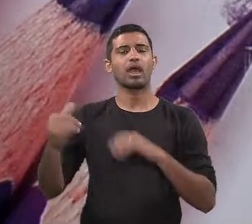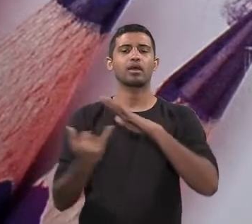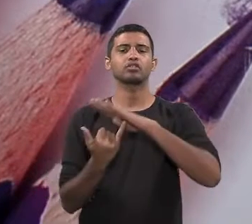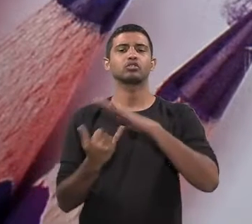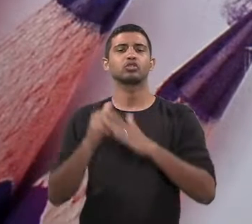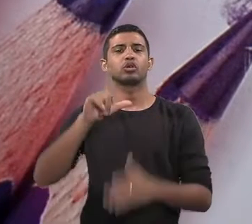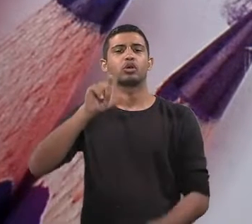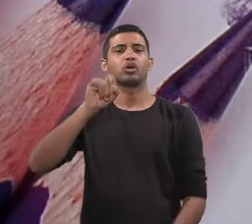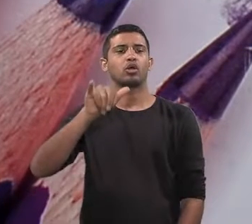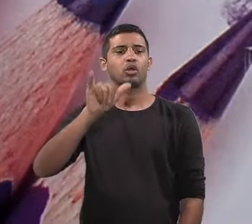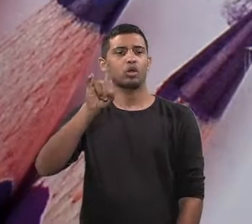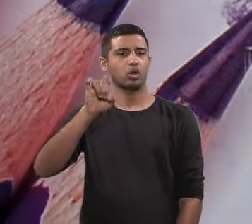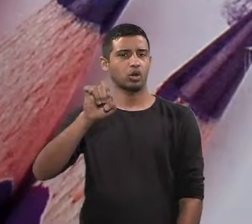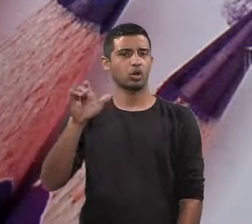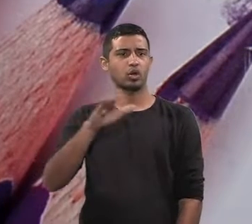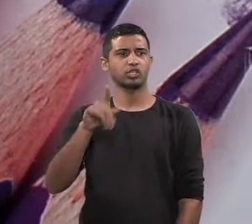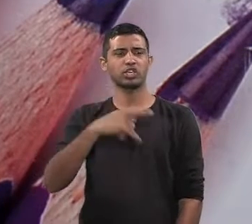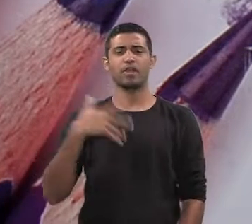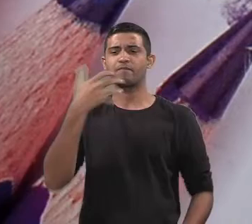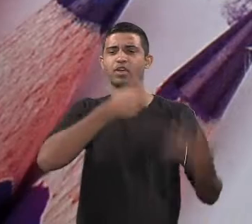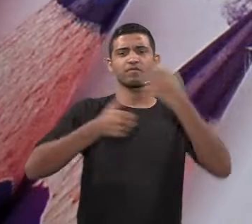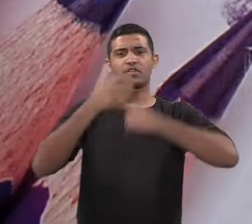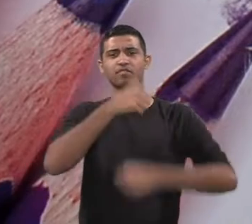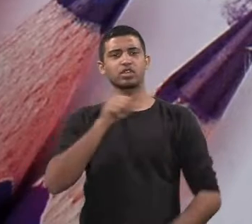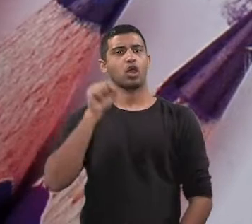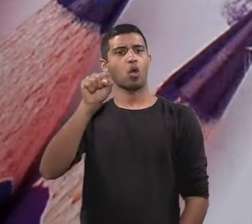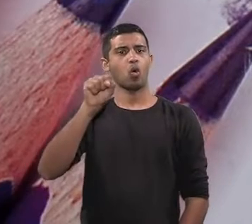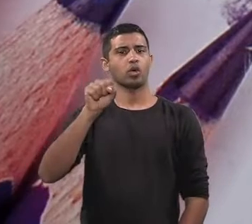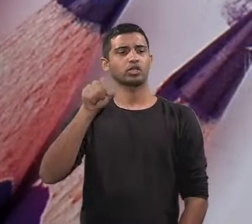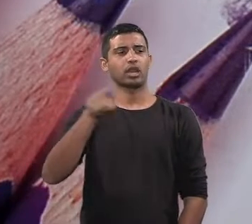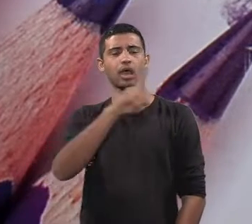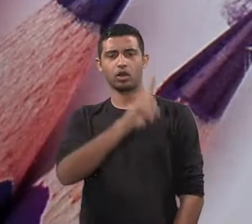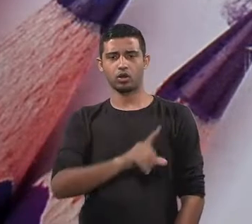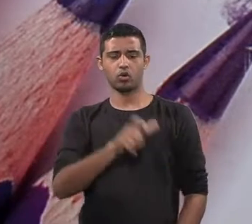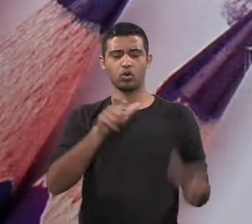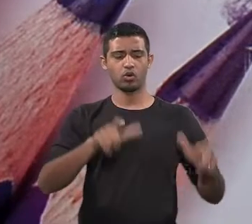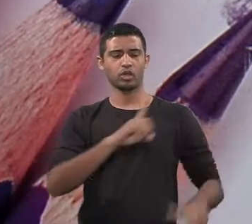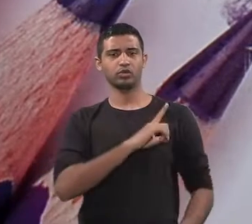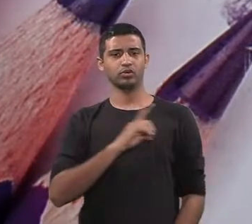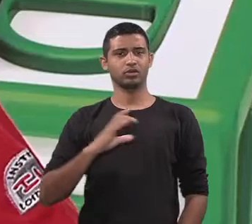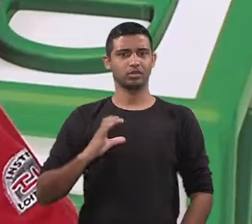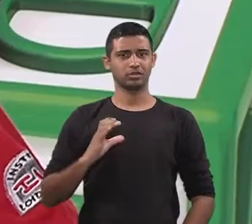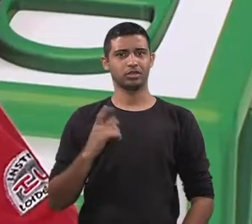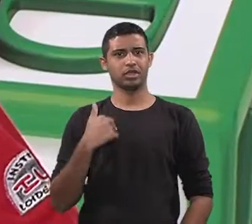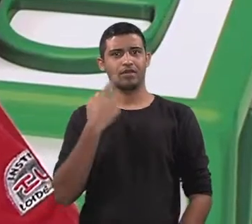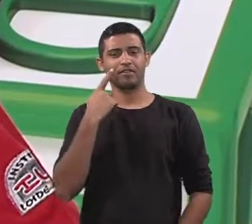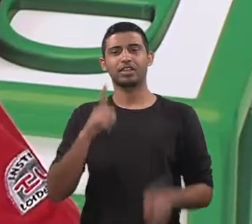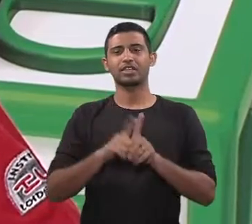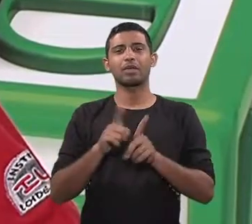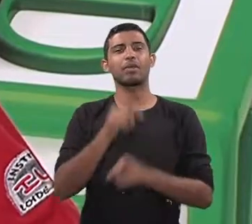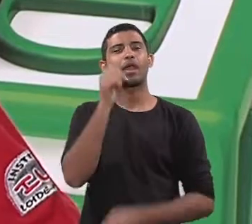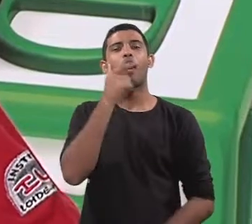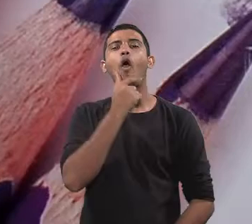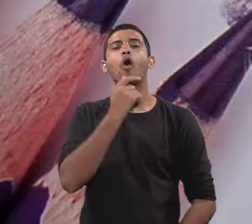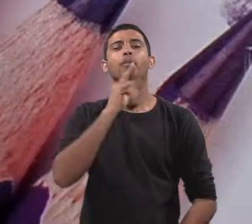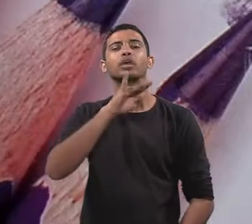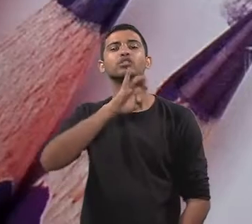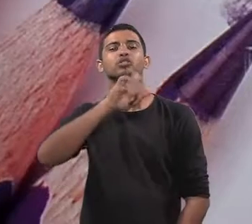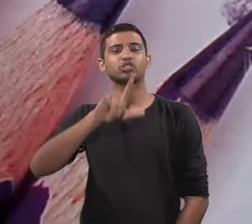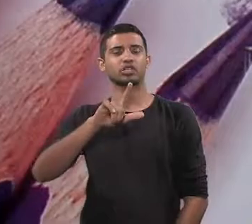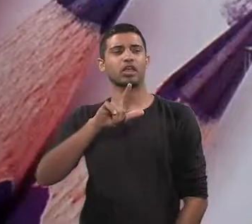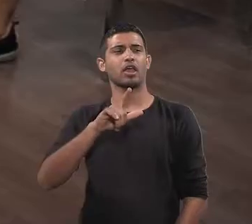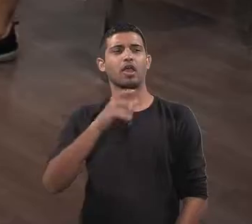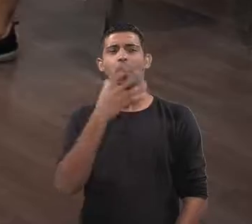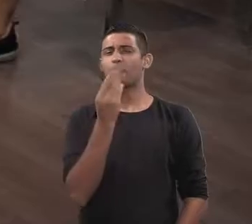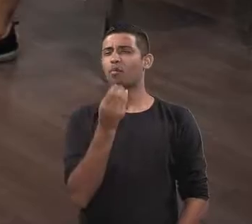Lloyd Marta, 8 vezes campeão dos Jogos Estudantis de Duque de Caxias, Itiel de Almeida